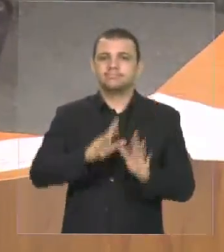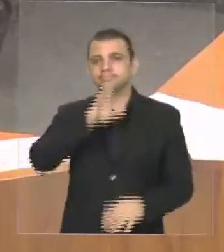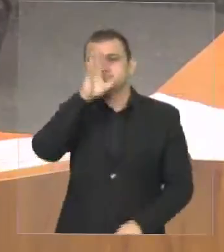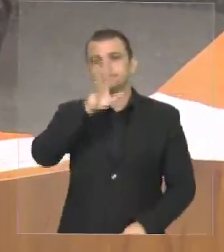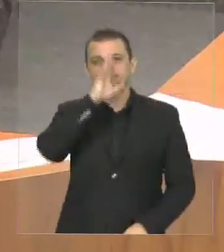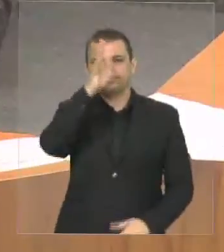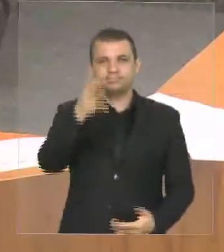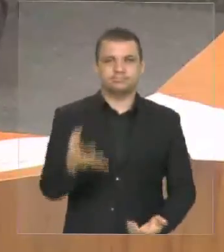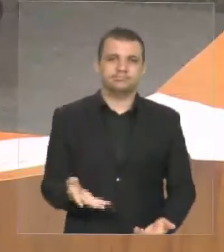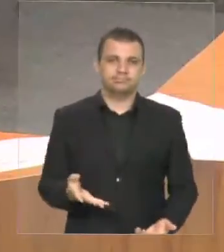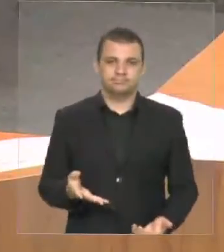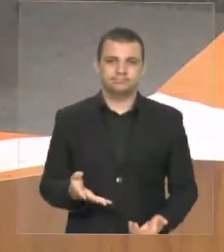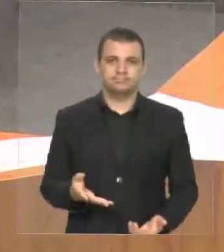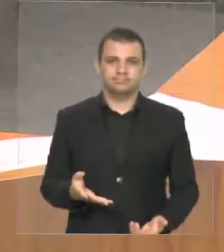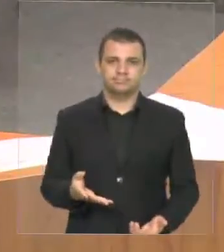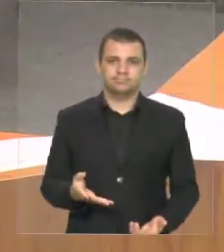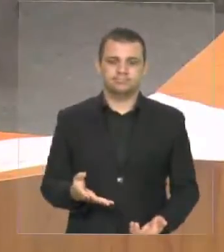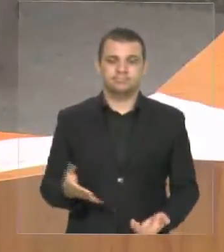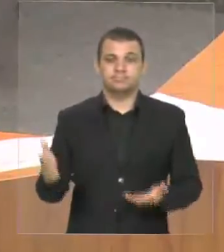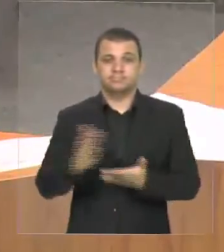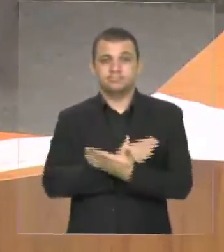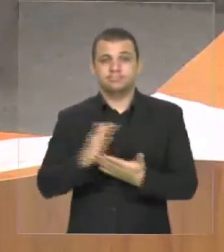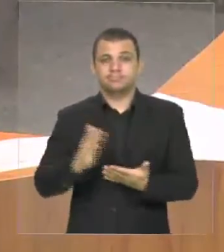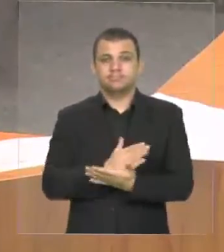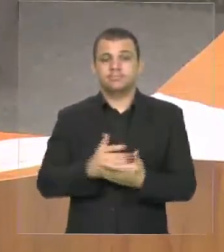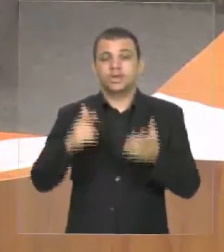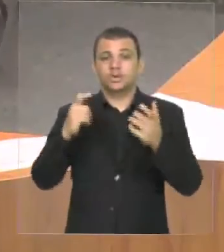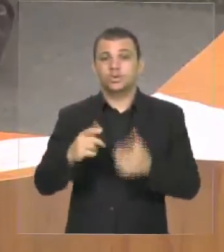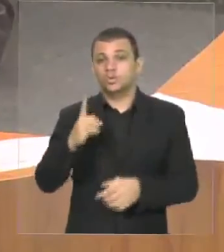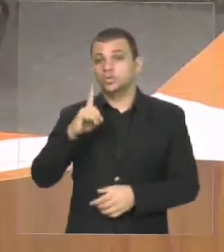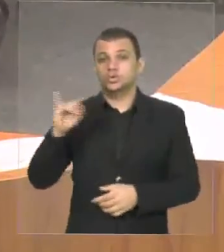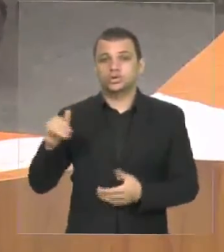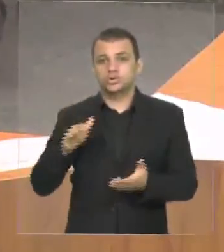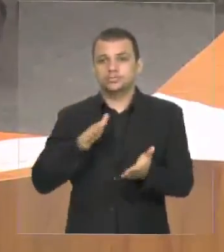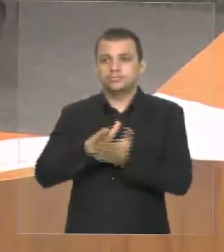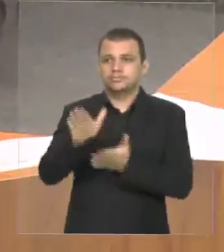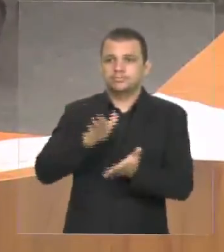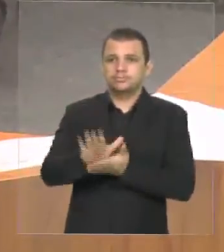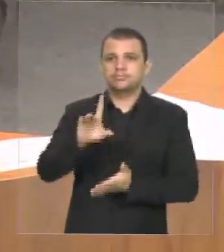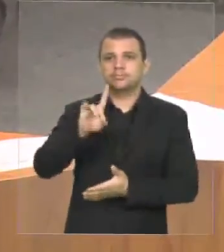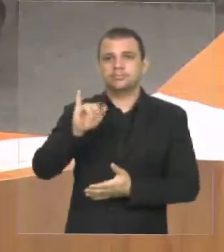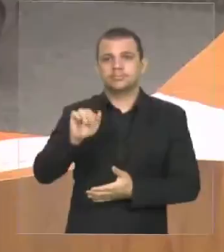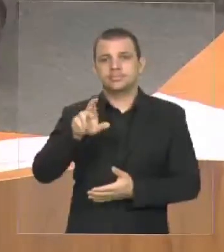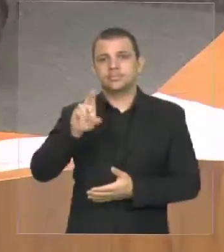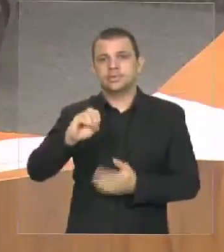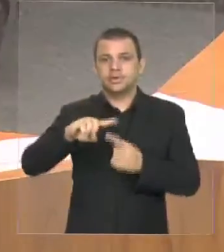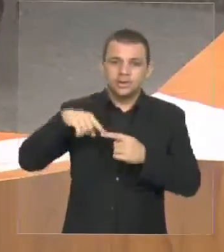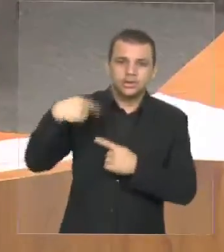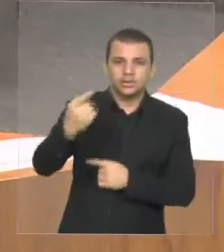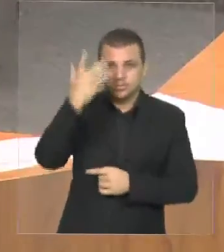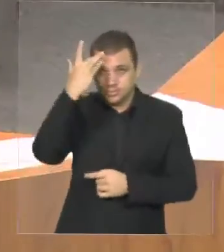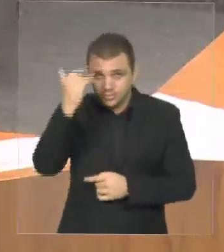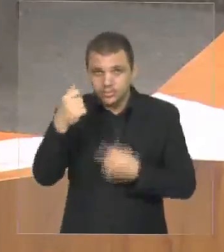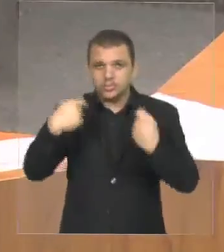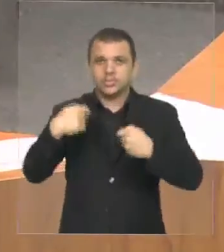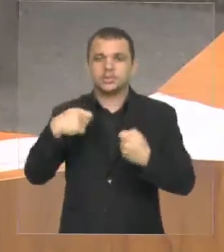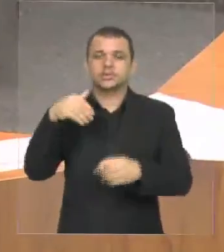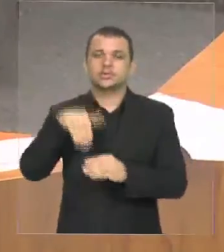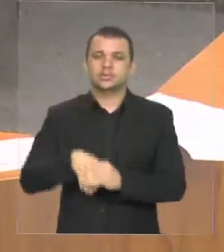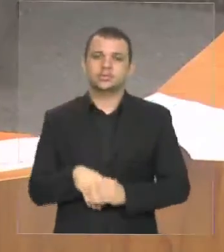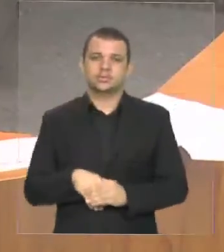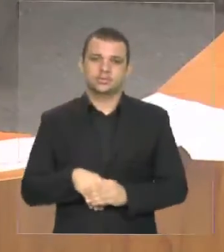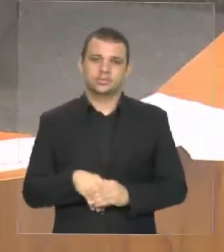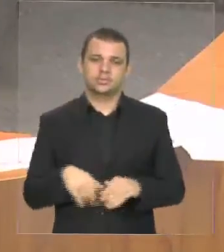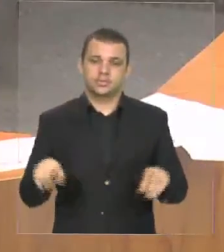assodada, em regimes onde é publicado um dia no diário e no outro tem que se votar. Ter que deparar, deputado